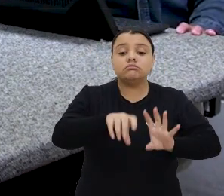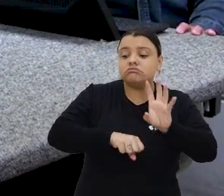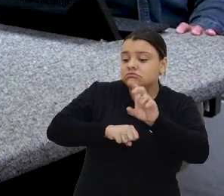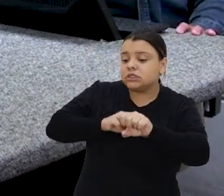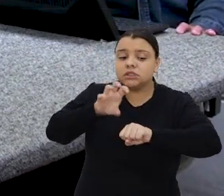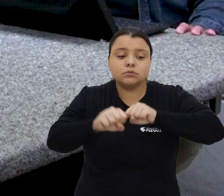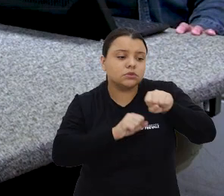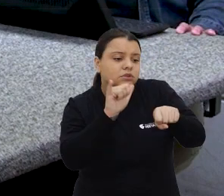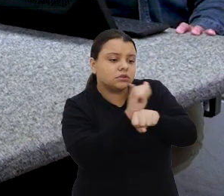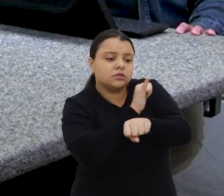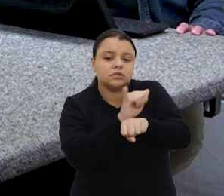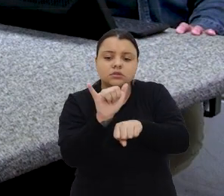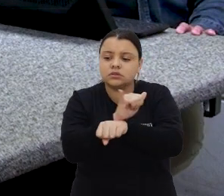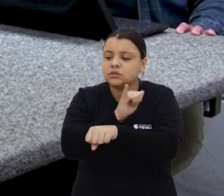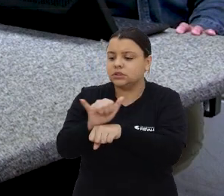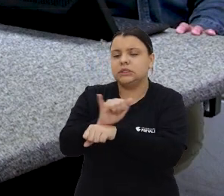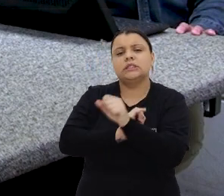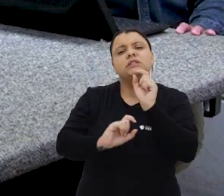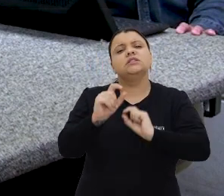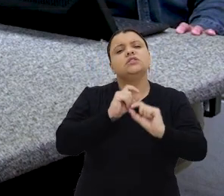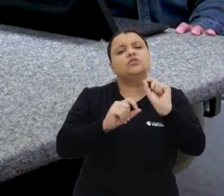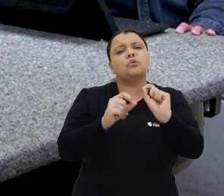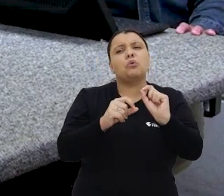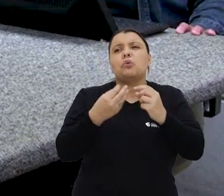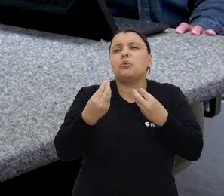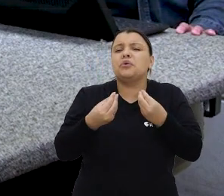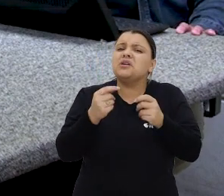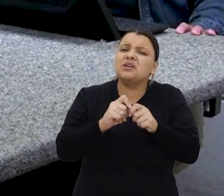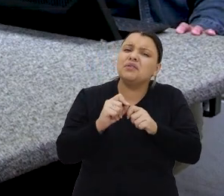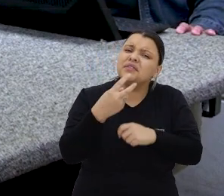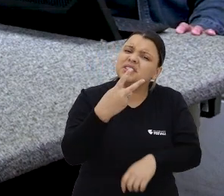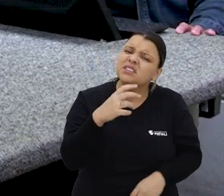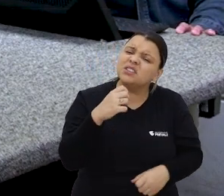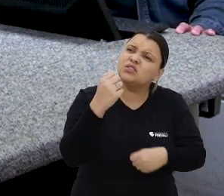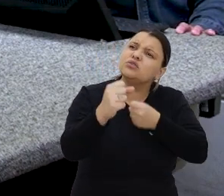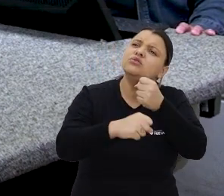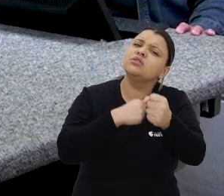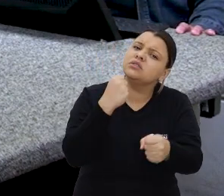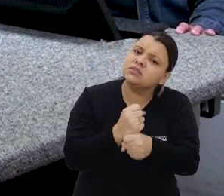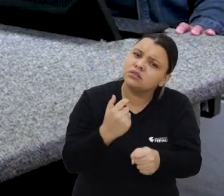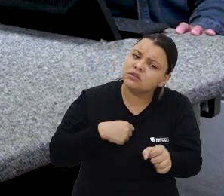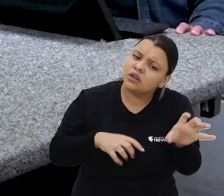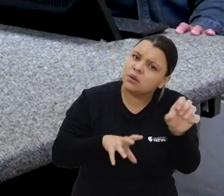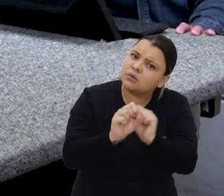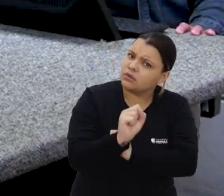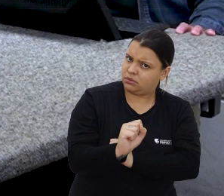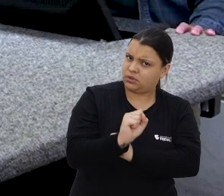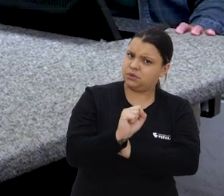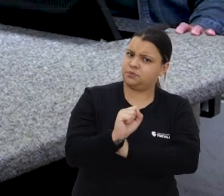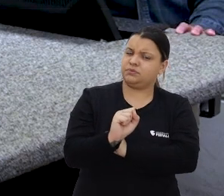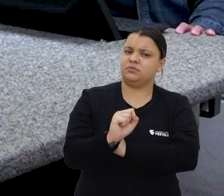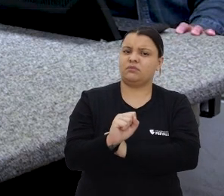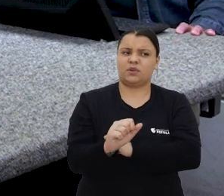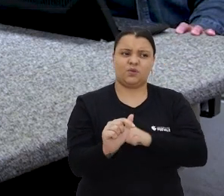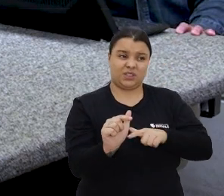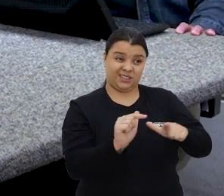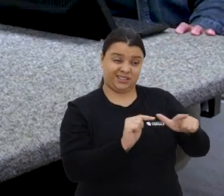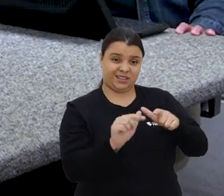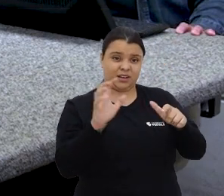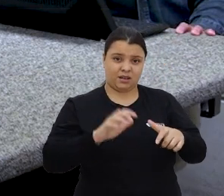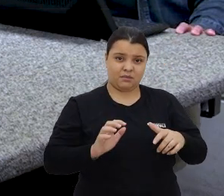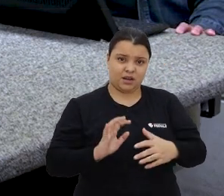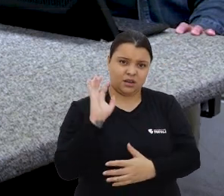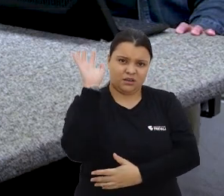estratégias de, o que eu vou fazer daqui 2 anos e meio quando eu me formar? Né? Eu vou trabalhar com basquete, mas o basquete não